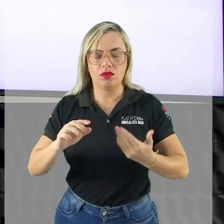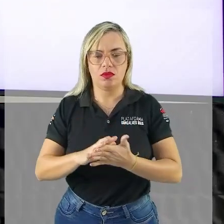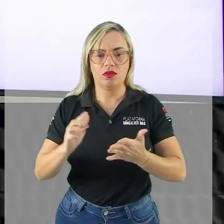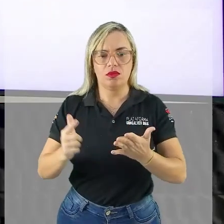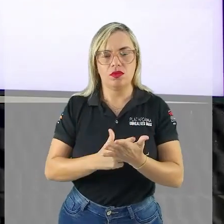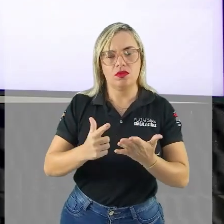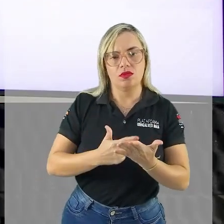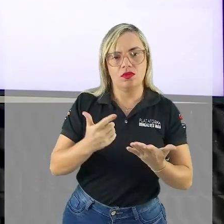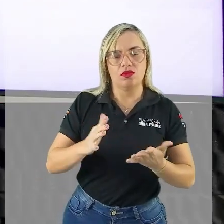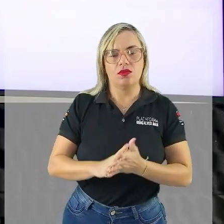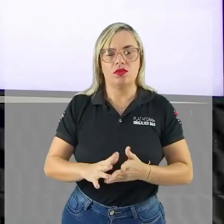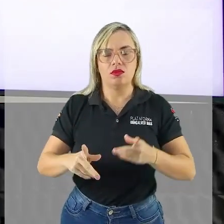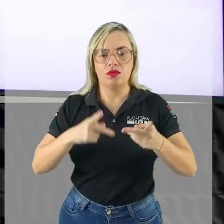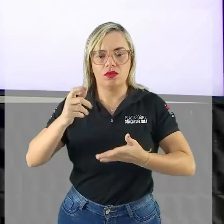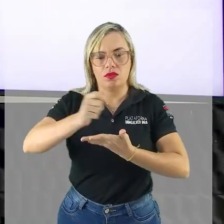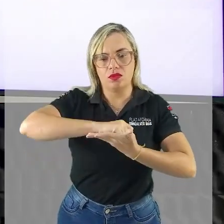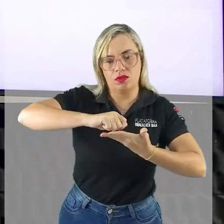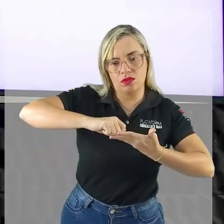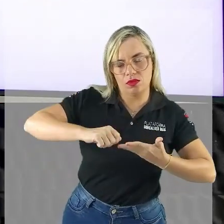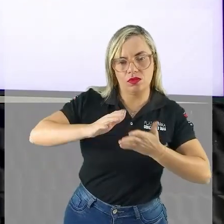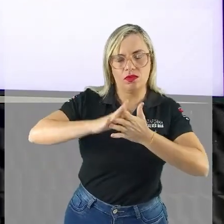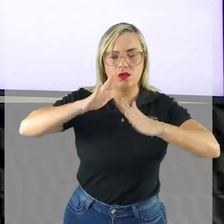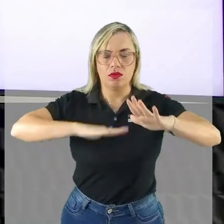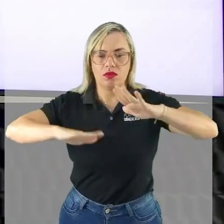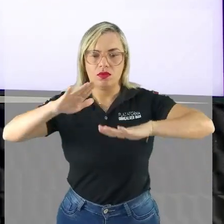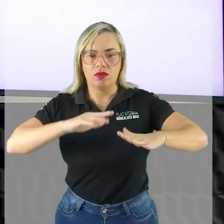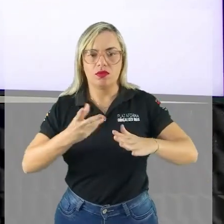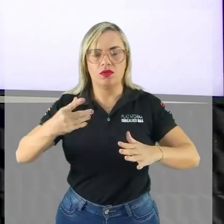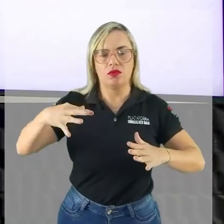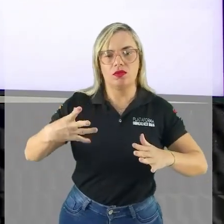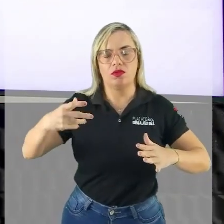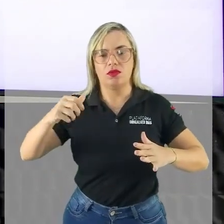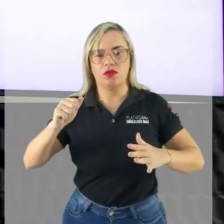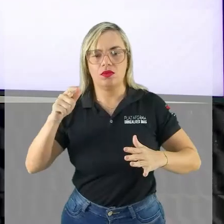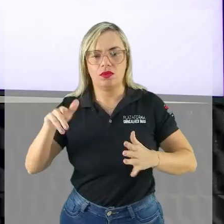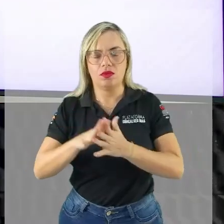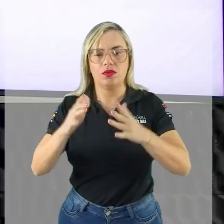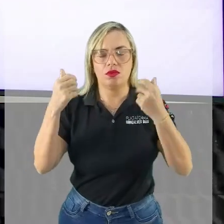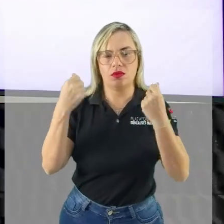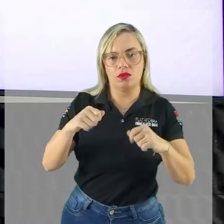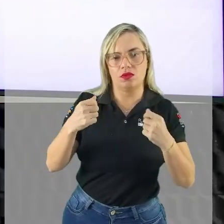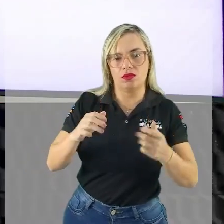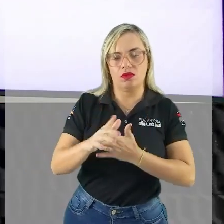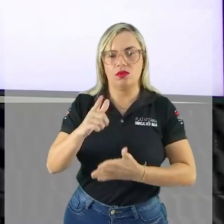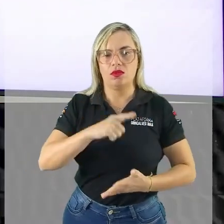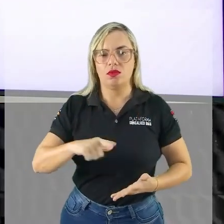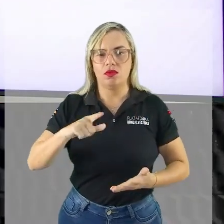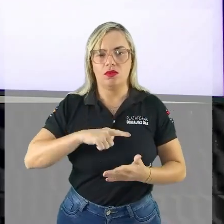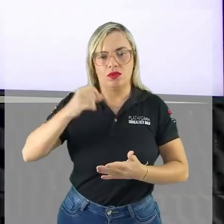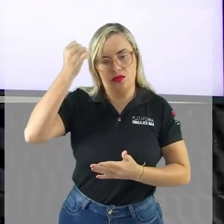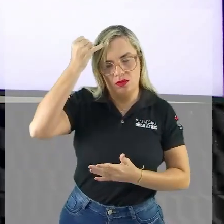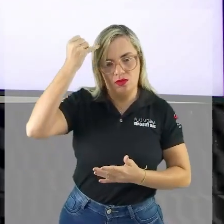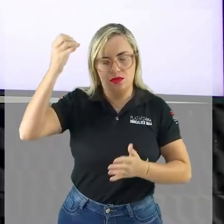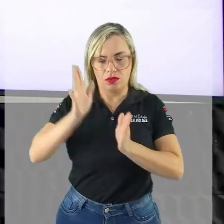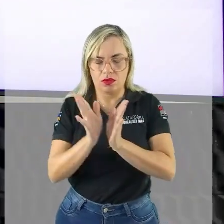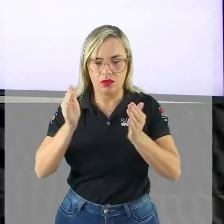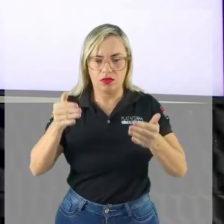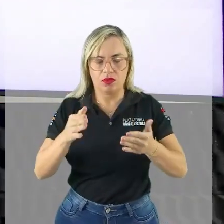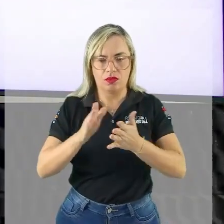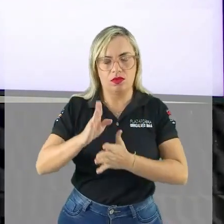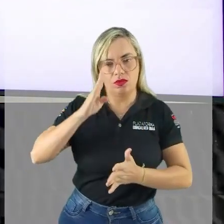citar. Cuidado! Ao fazer uma citação indireta, é necessário que você mantenha a ideia central,